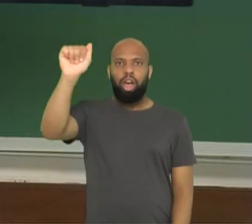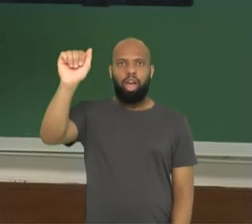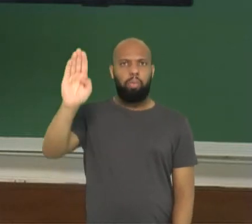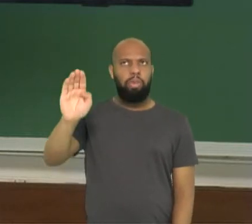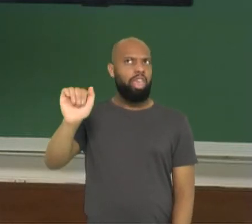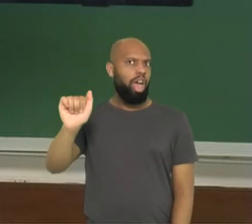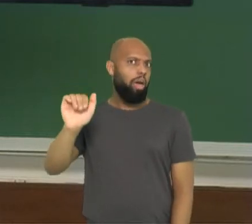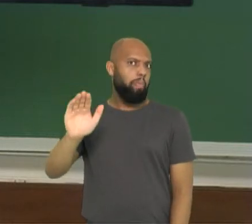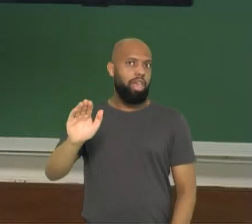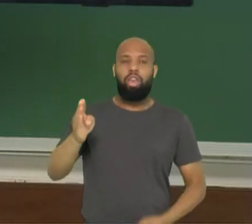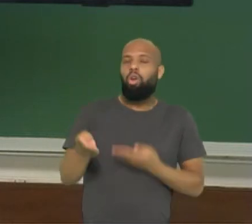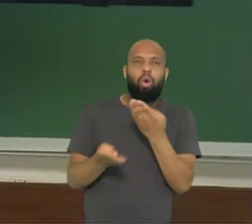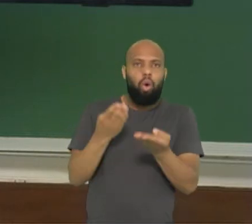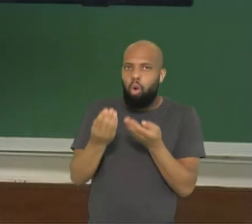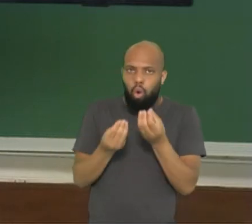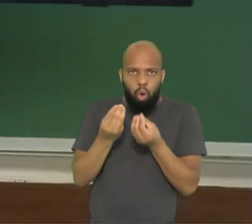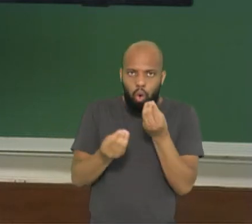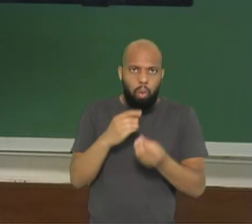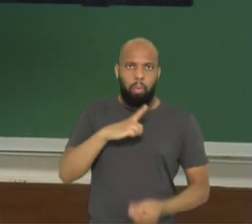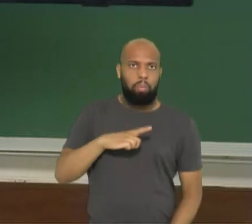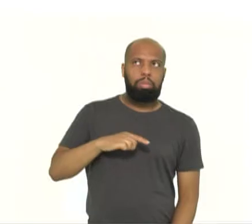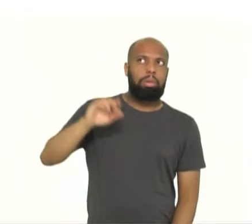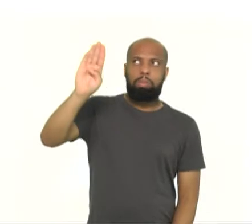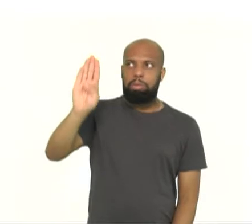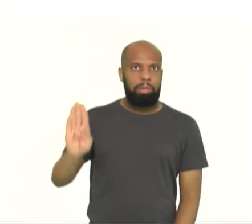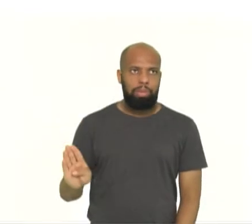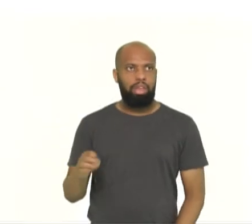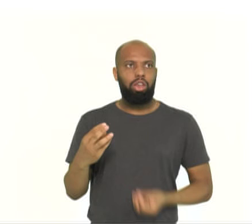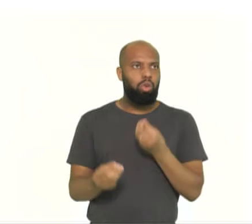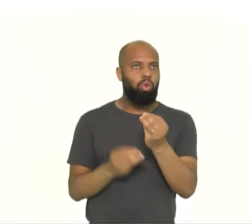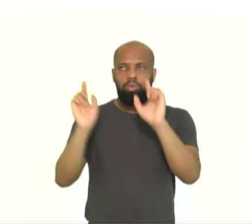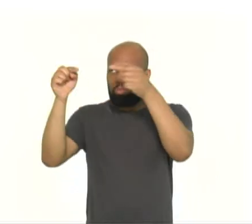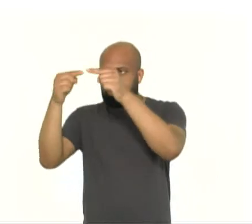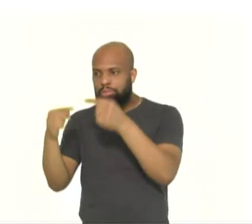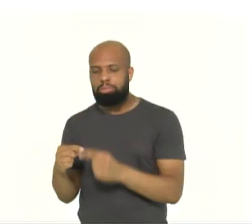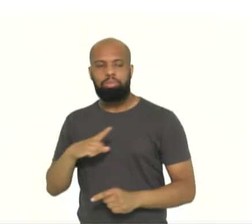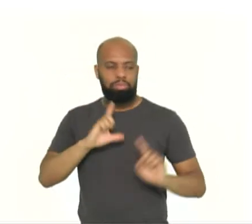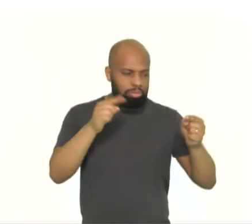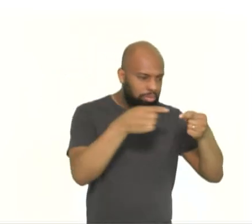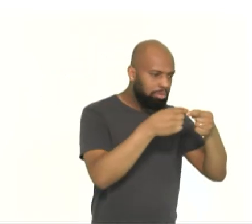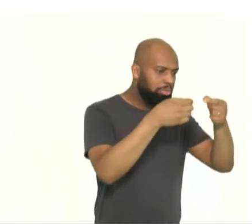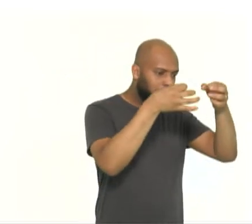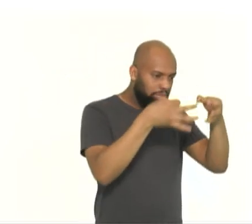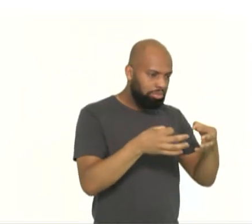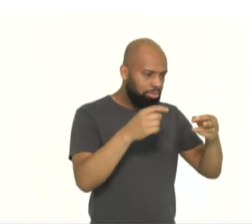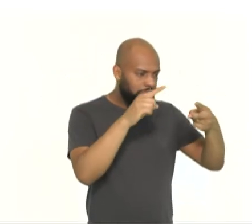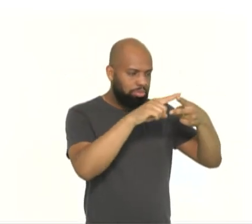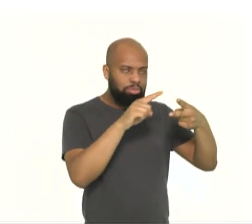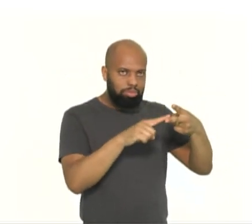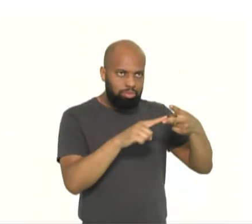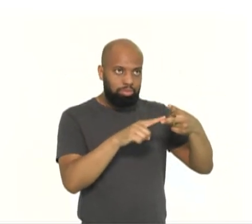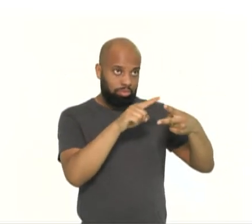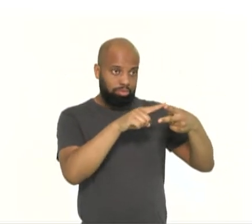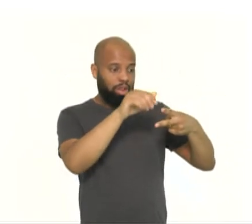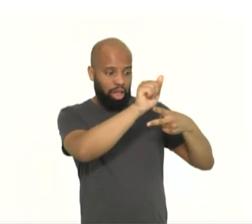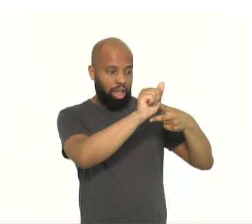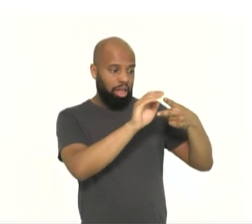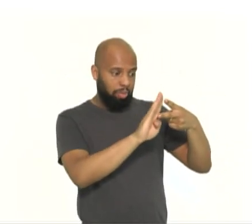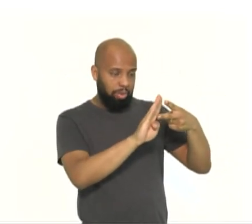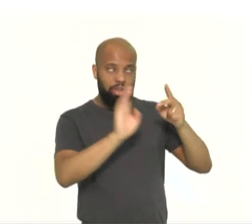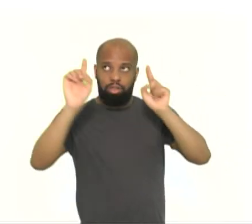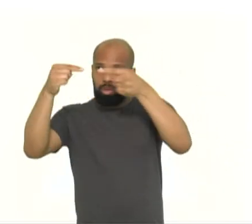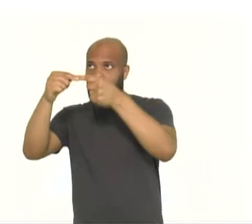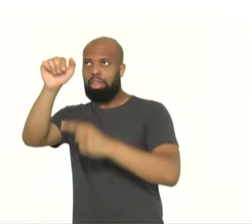los braços, la nariz, los oídos, la espalda, as costas, el cuello, o pescoço,